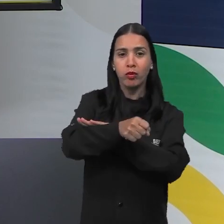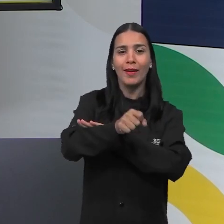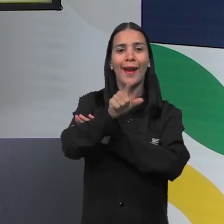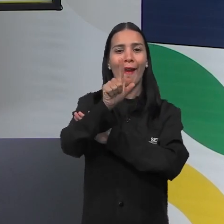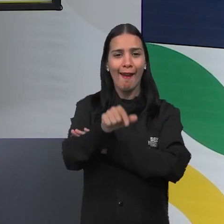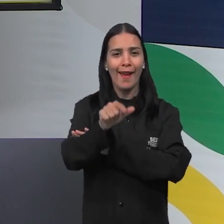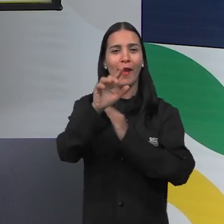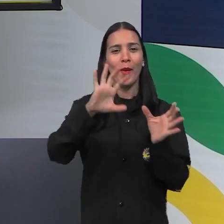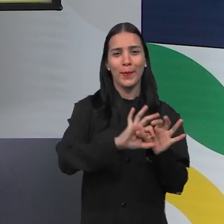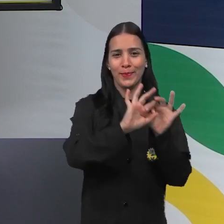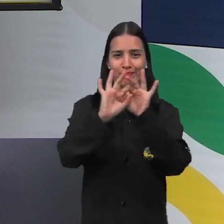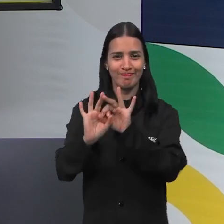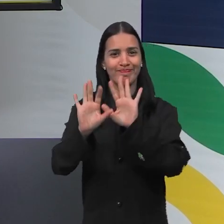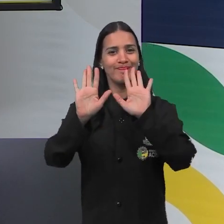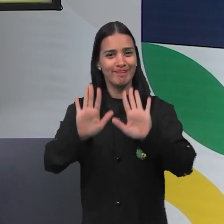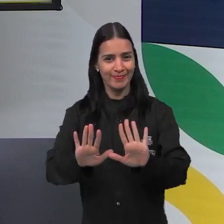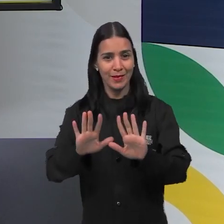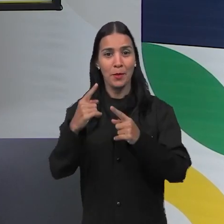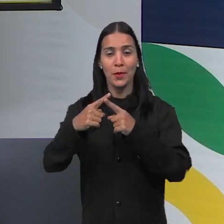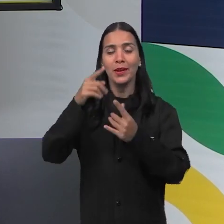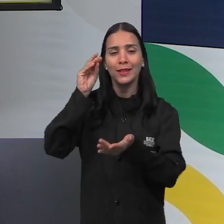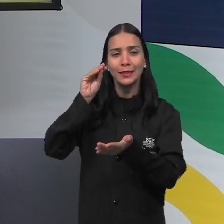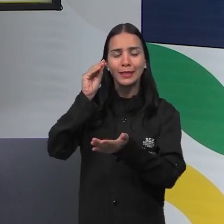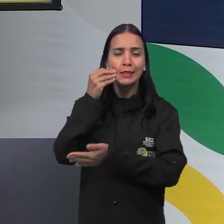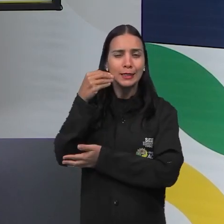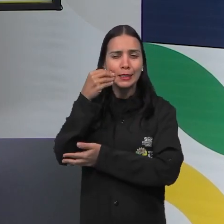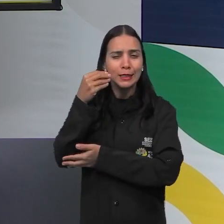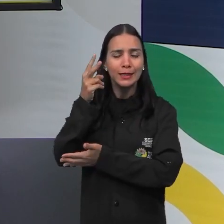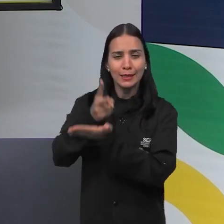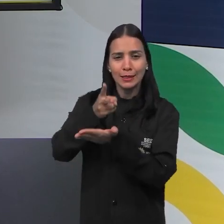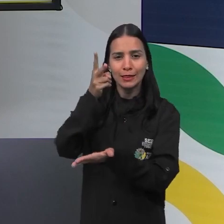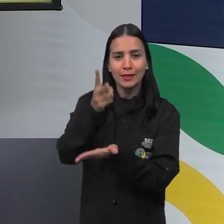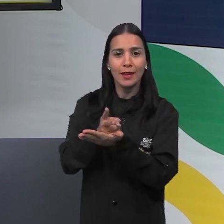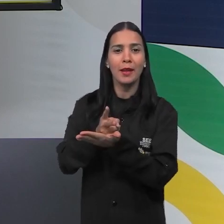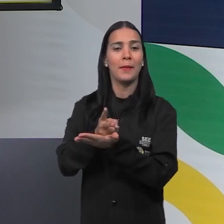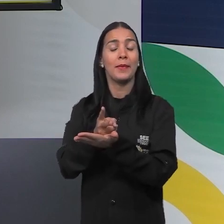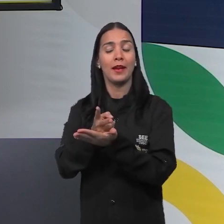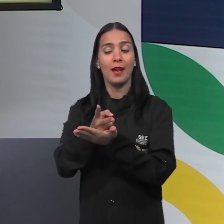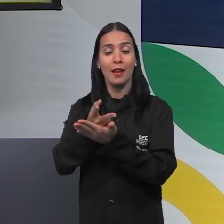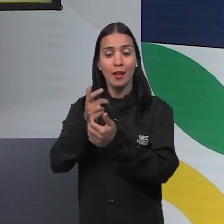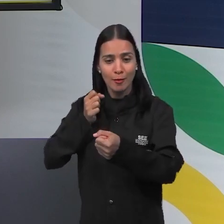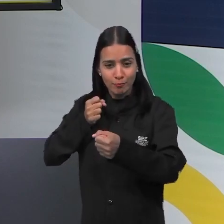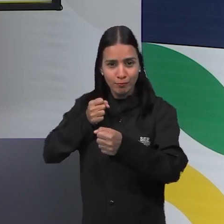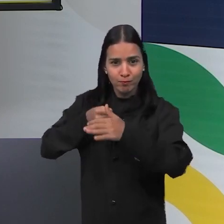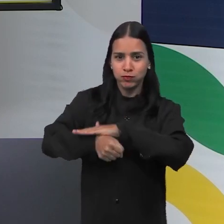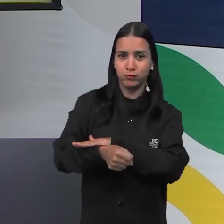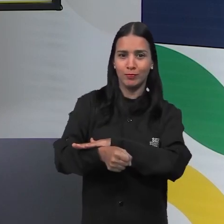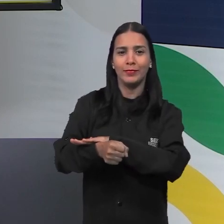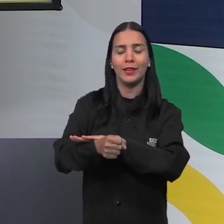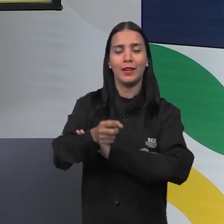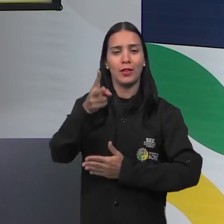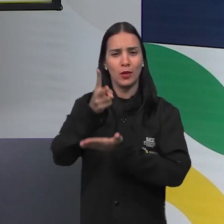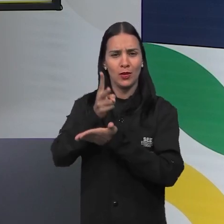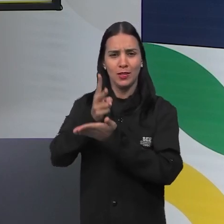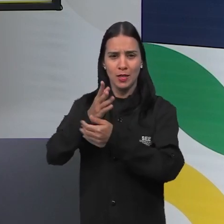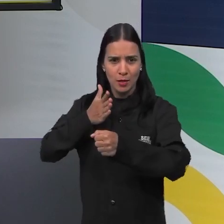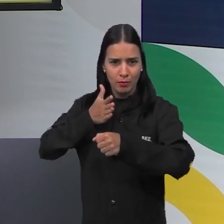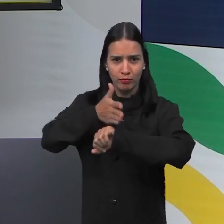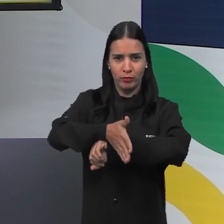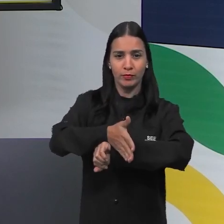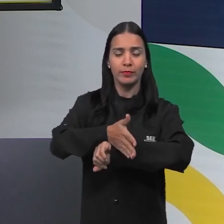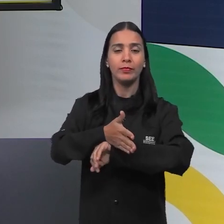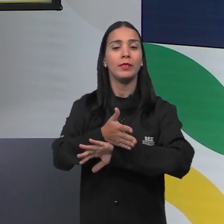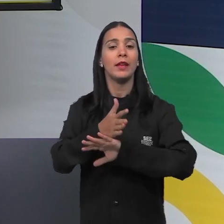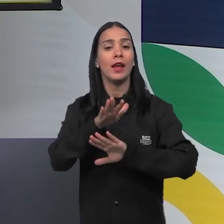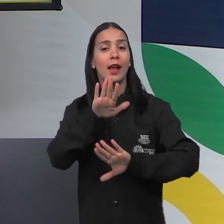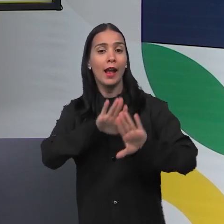equipe adversária e, a depender da dinâmica, da modalidade, fazer a pontuação. Sempre vai ser um